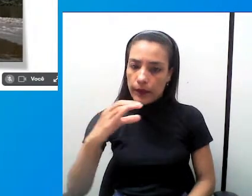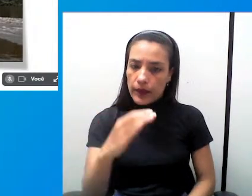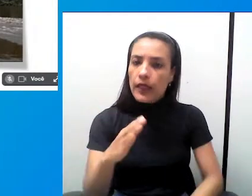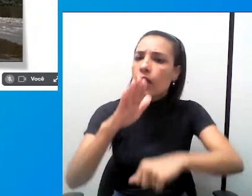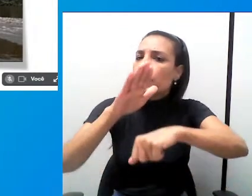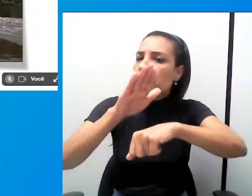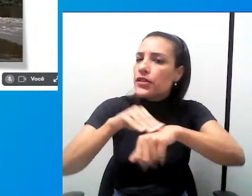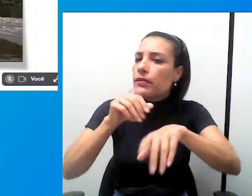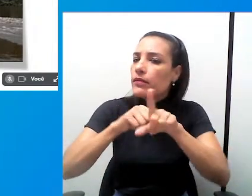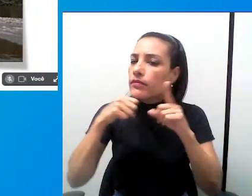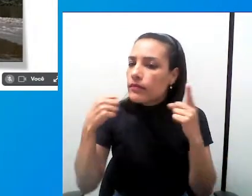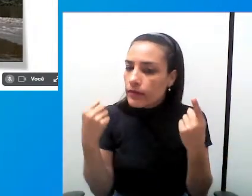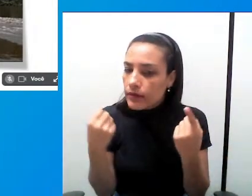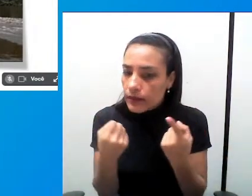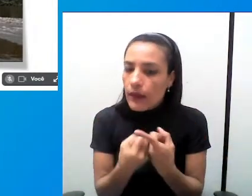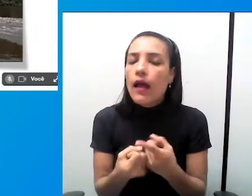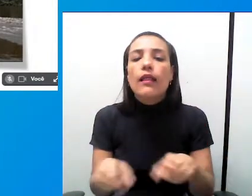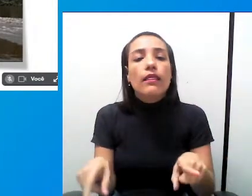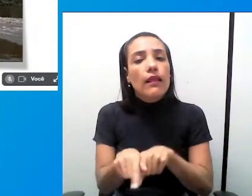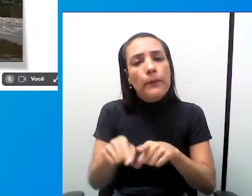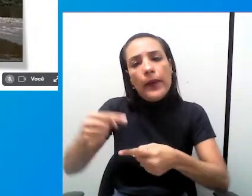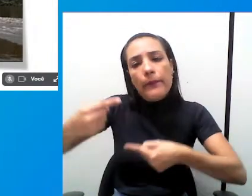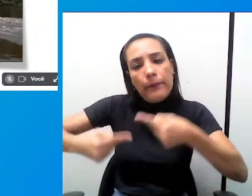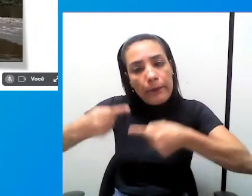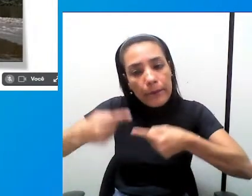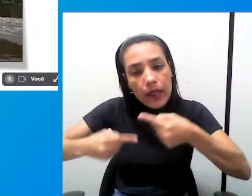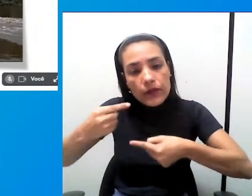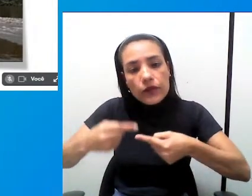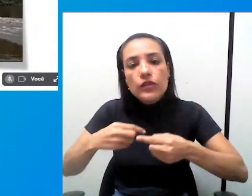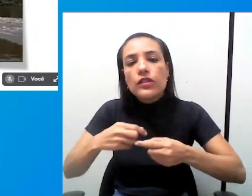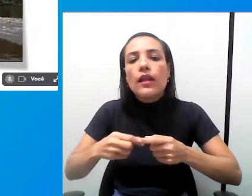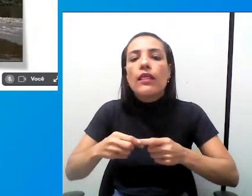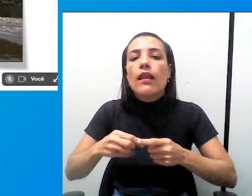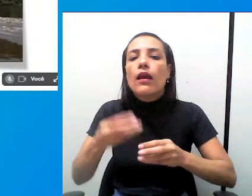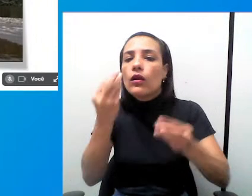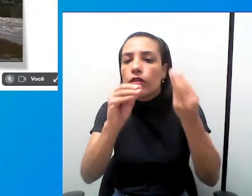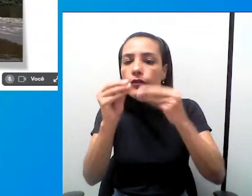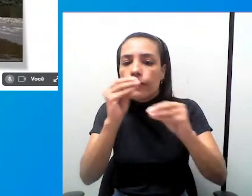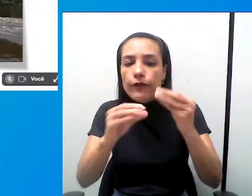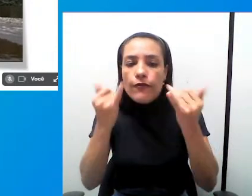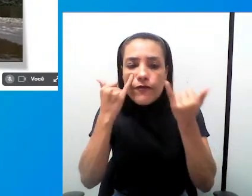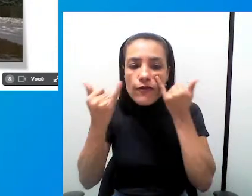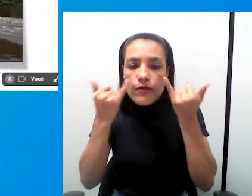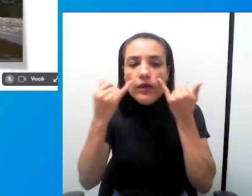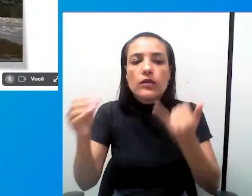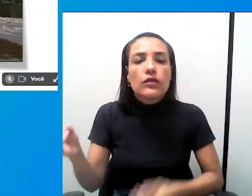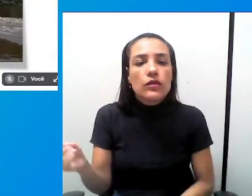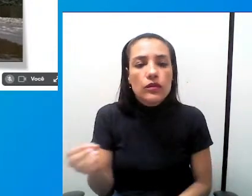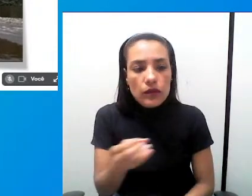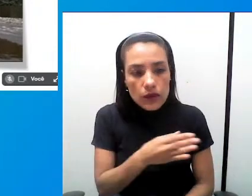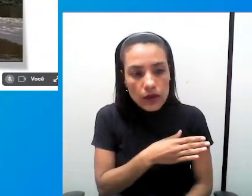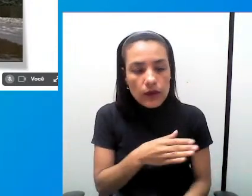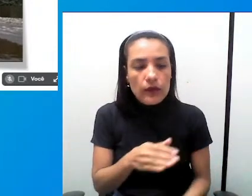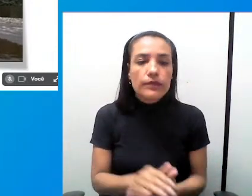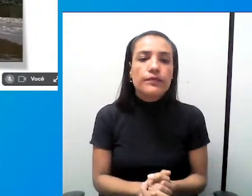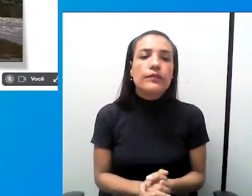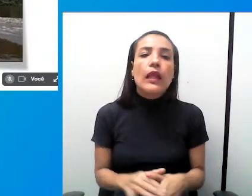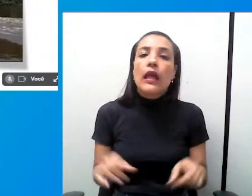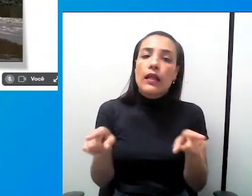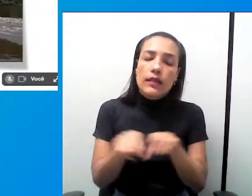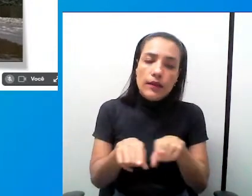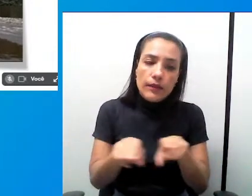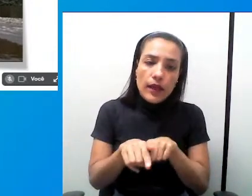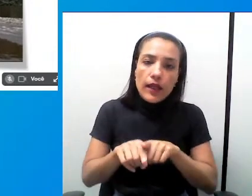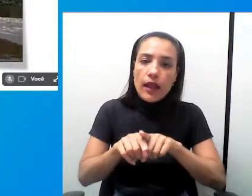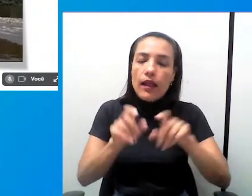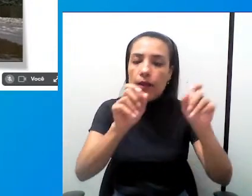para discutir sobre essa atualização, em que a gente já tem outros caminhos. A gente tem agora uma oferta pelo PAFO também, que é um